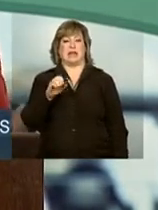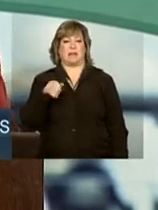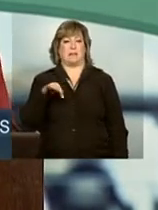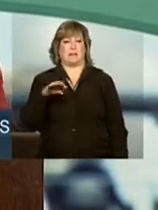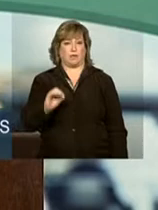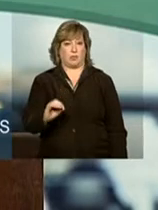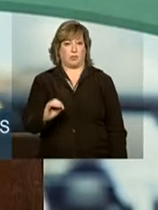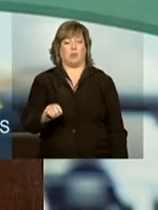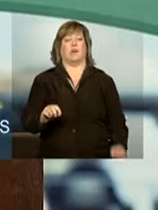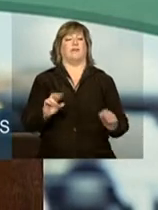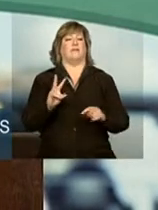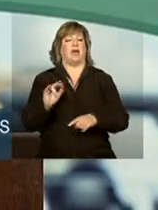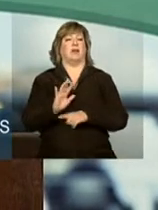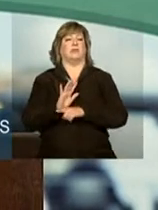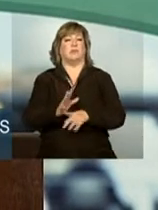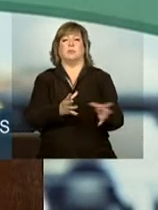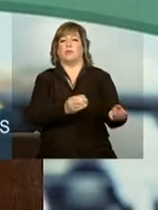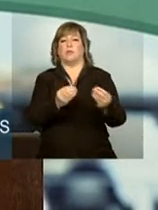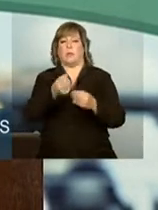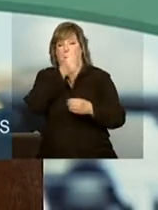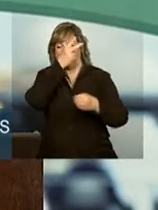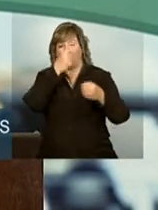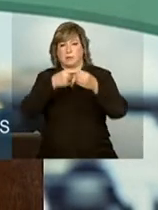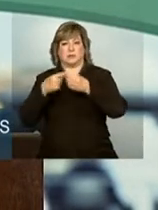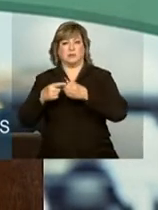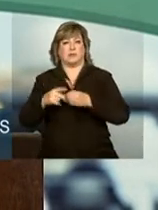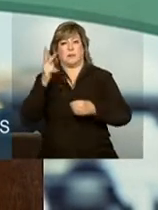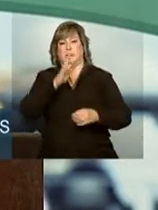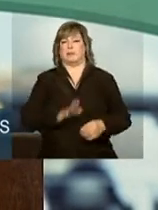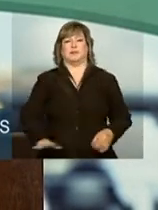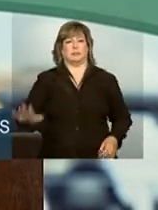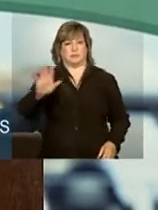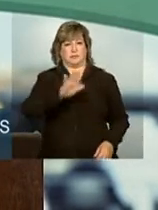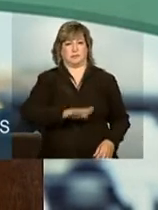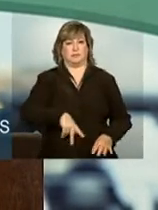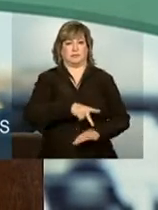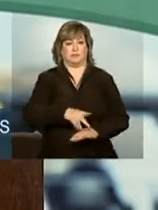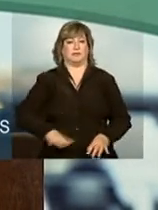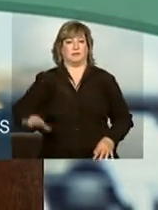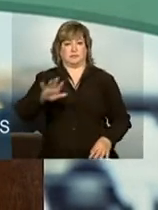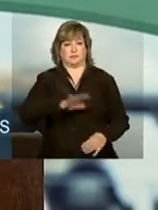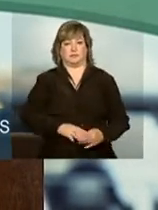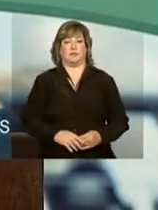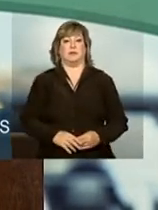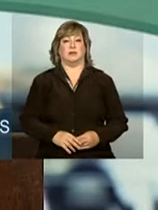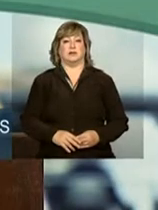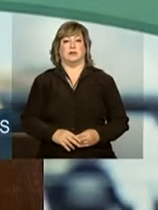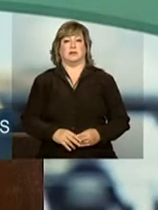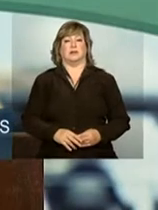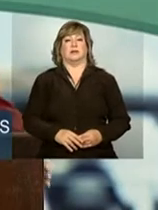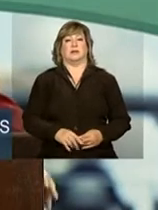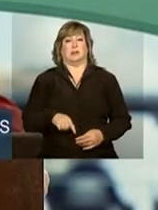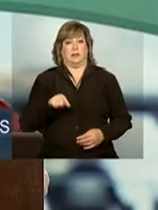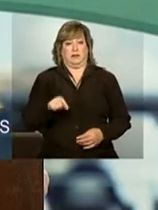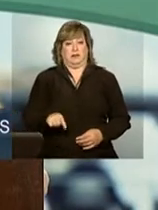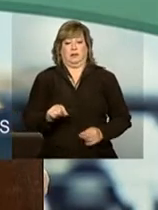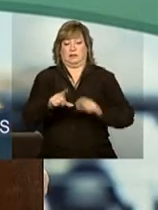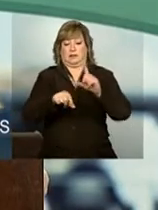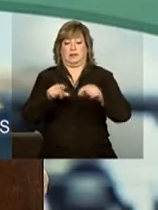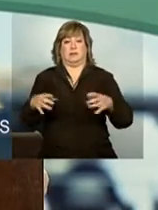beneficiar muitos municípios pelo nosso país afora. Nessa seleção,